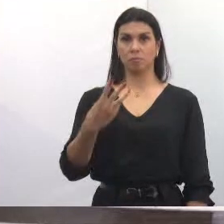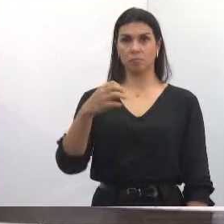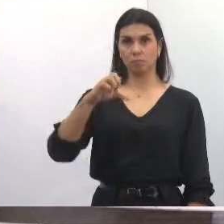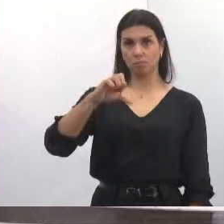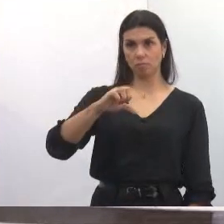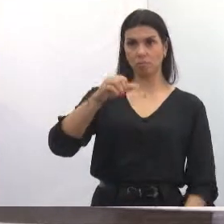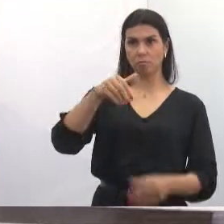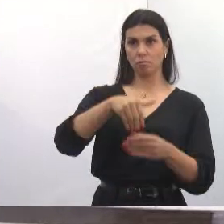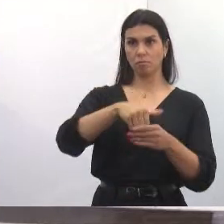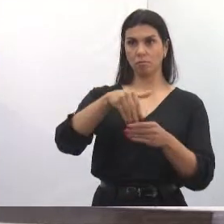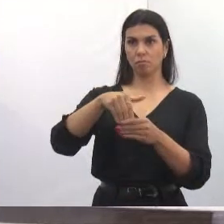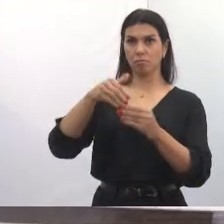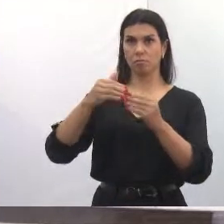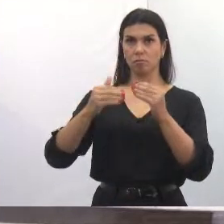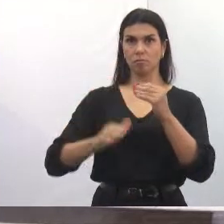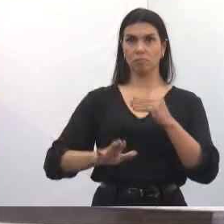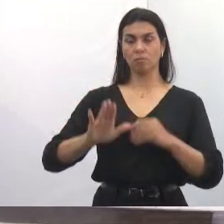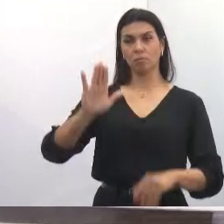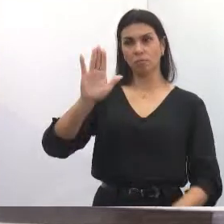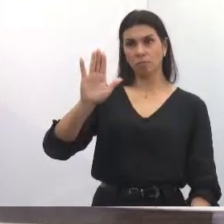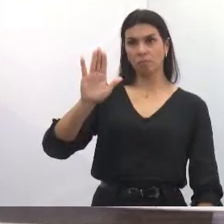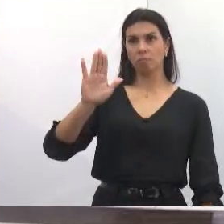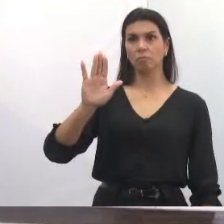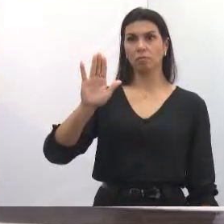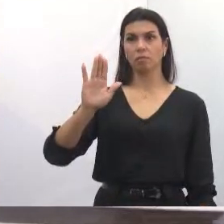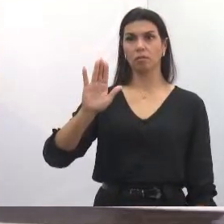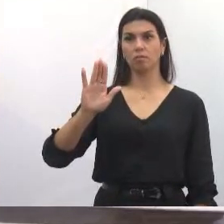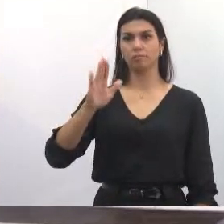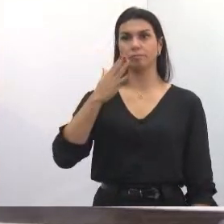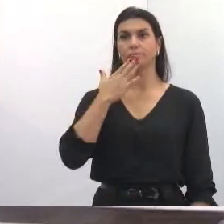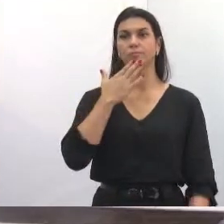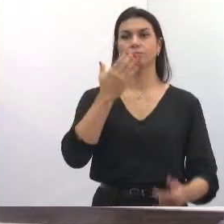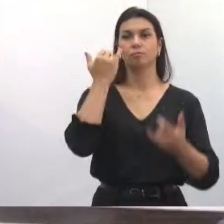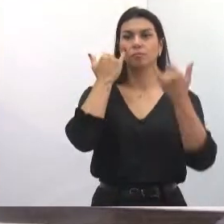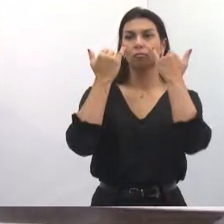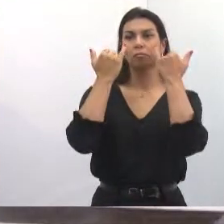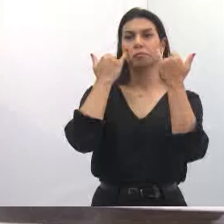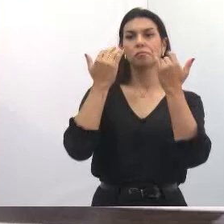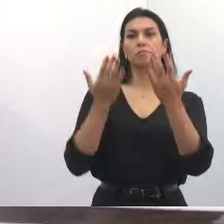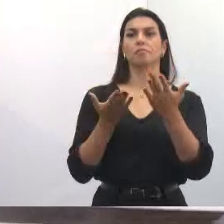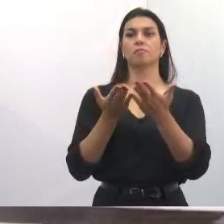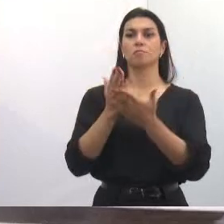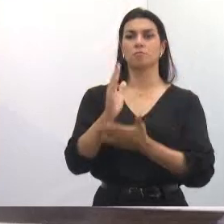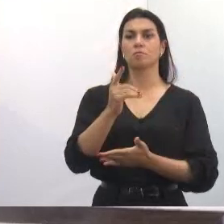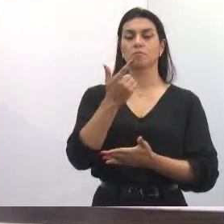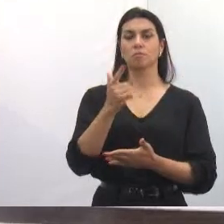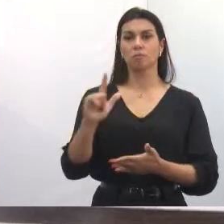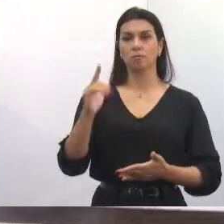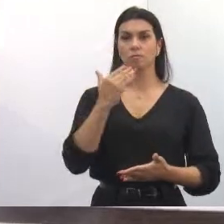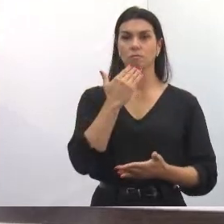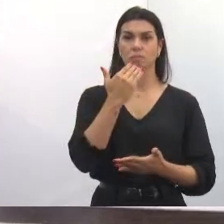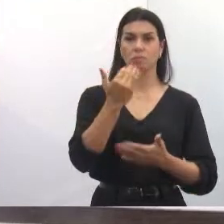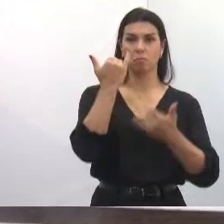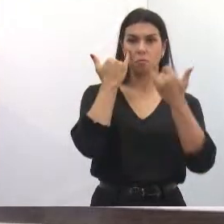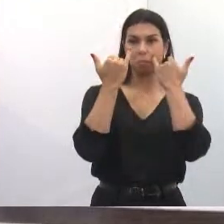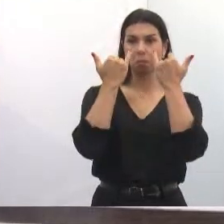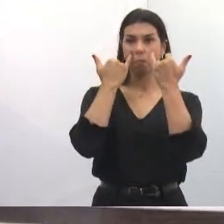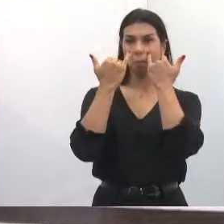139 em votação. Os que forem contrários se manifestem levantando o braço. Pedido de informações aprovado. Próximo pedido de